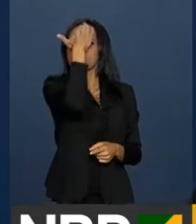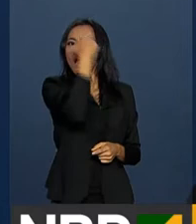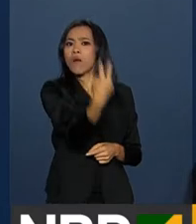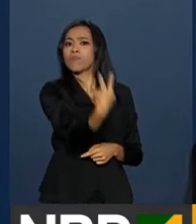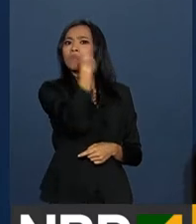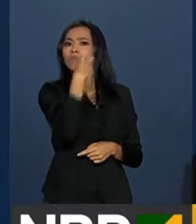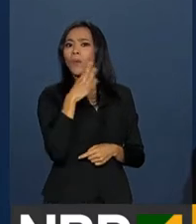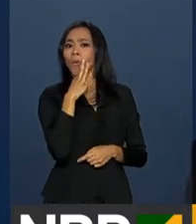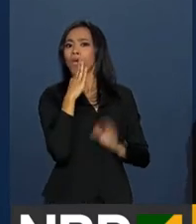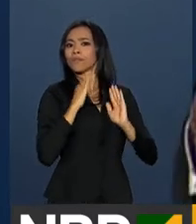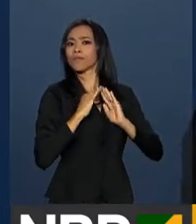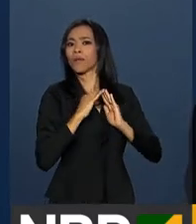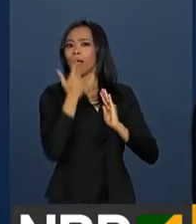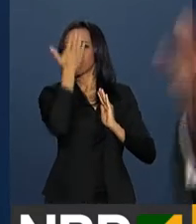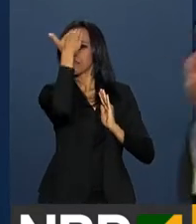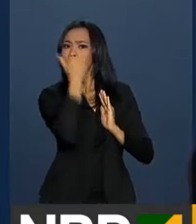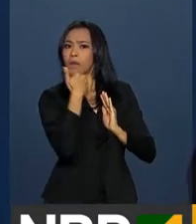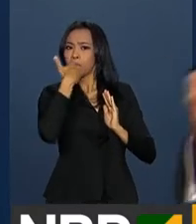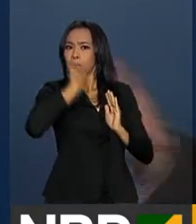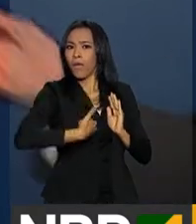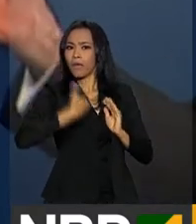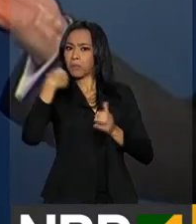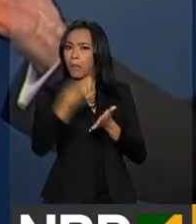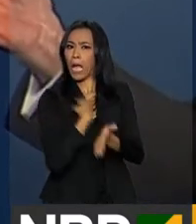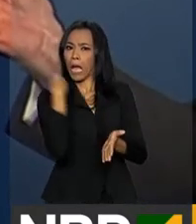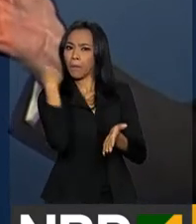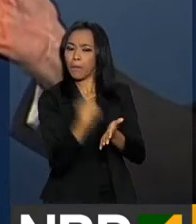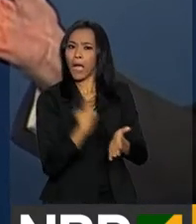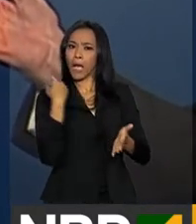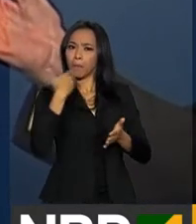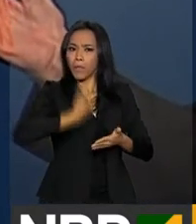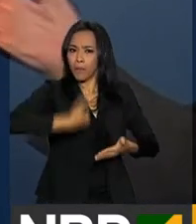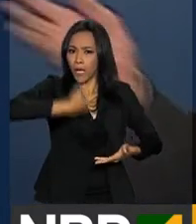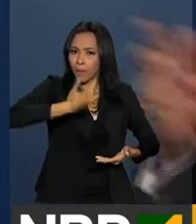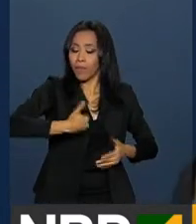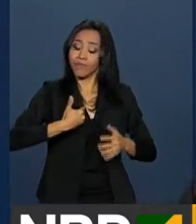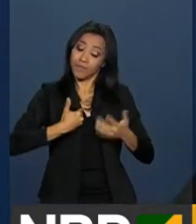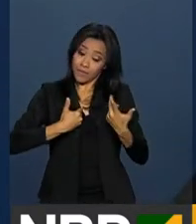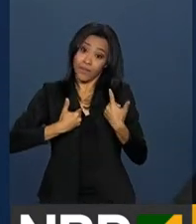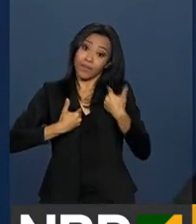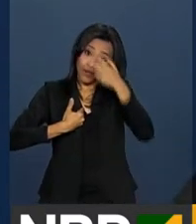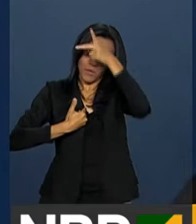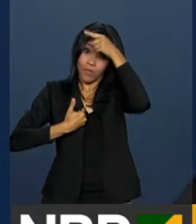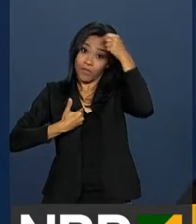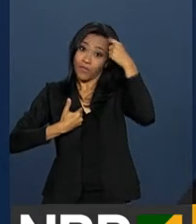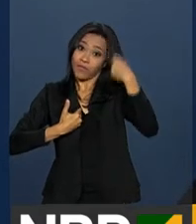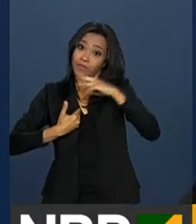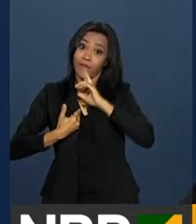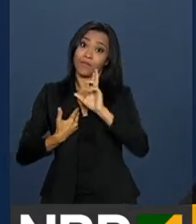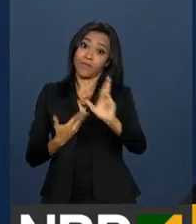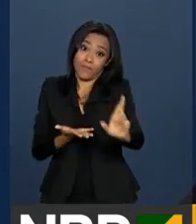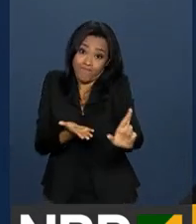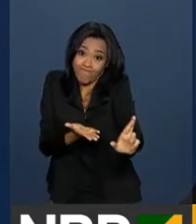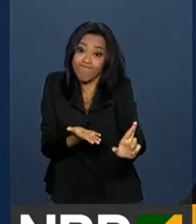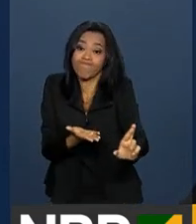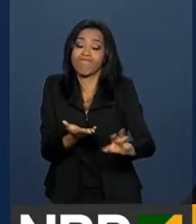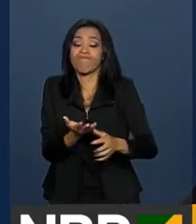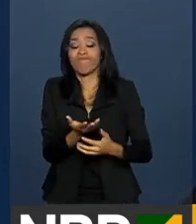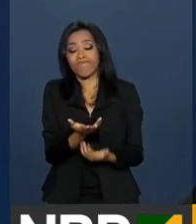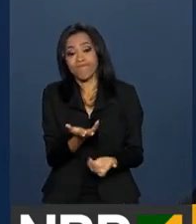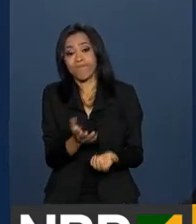você, pleiteia, postula, reivindica, e vocês têm que atender, não é verdade? Então,